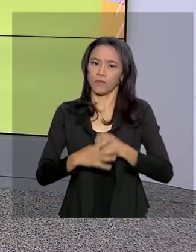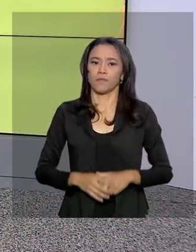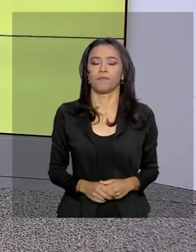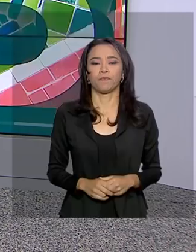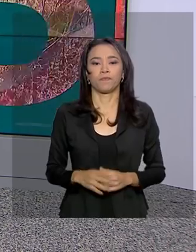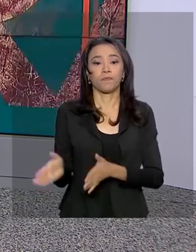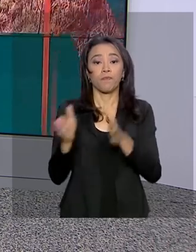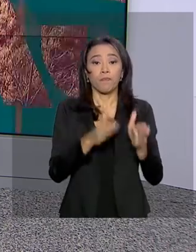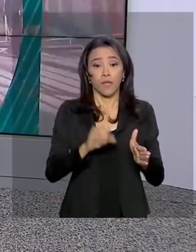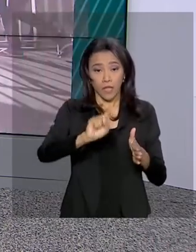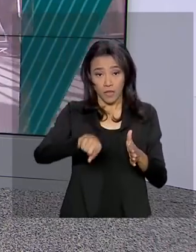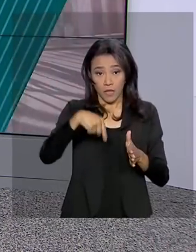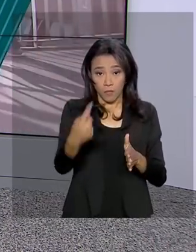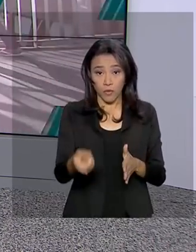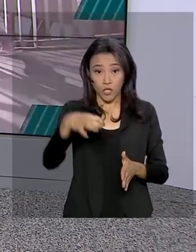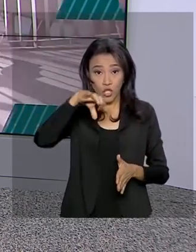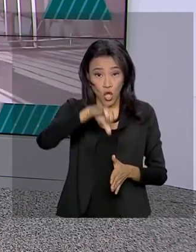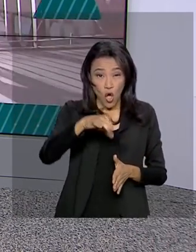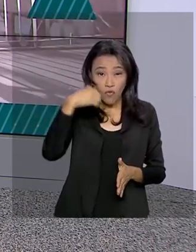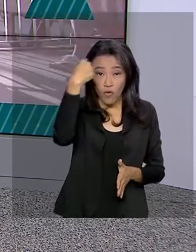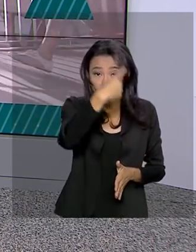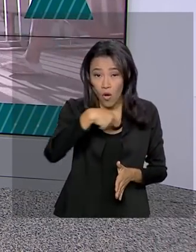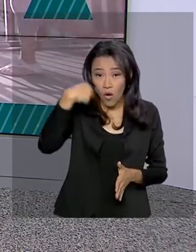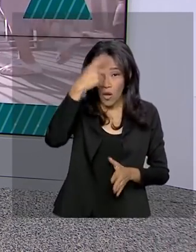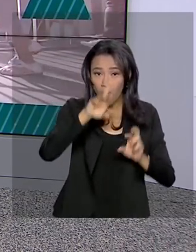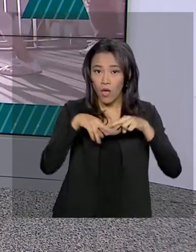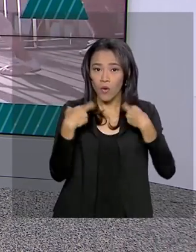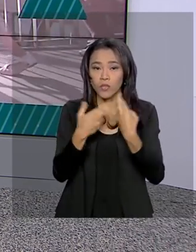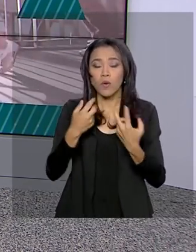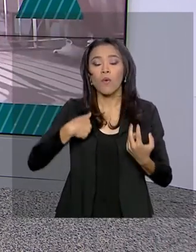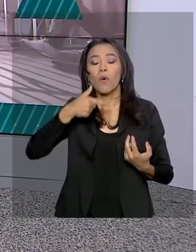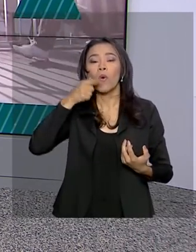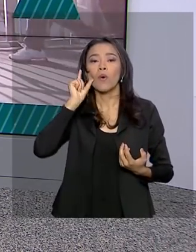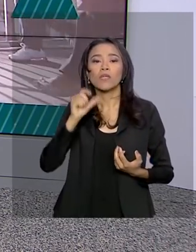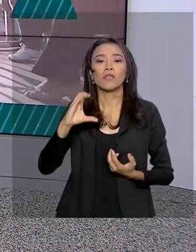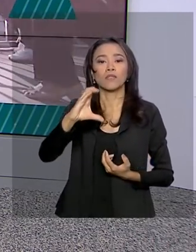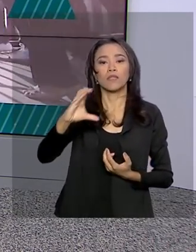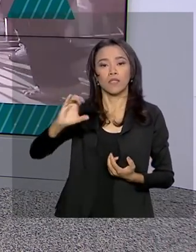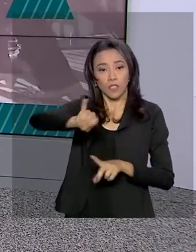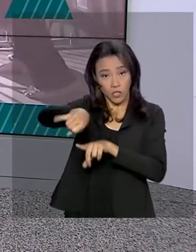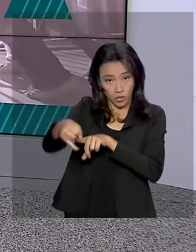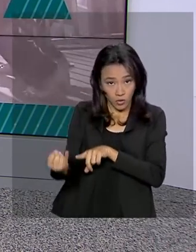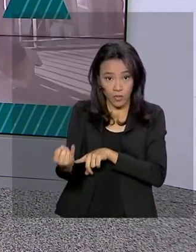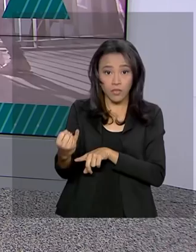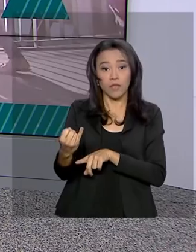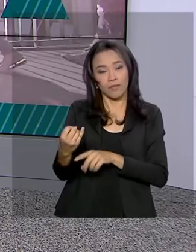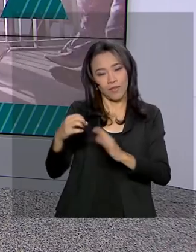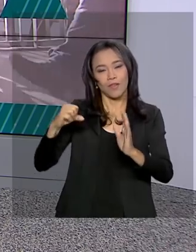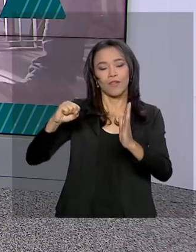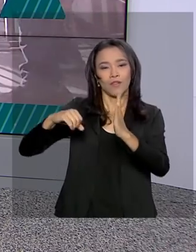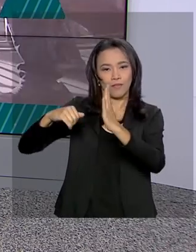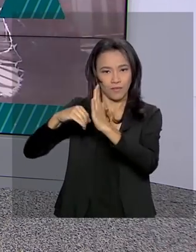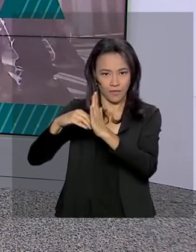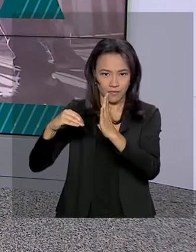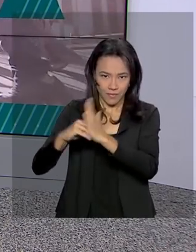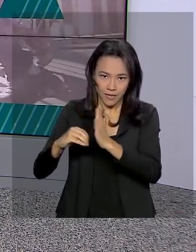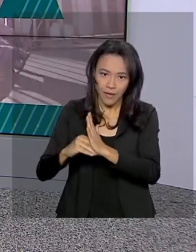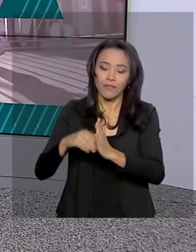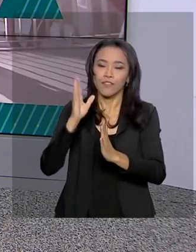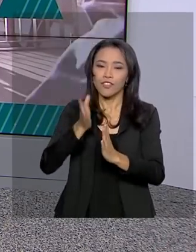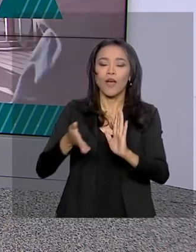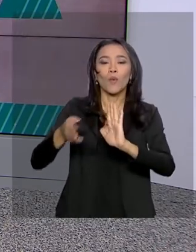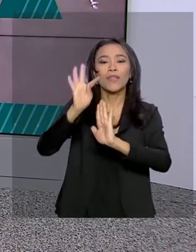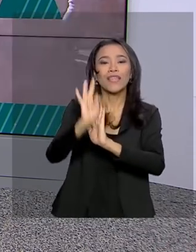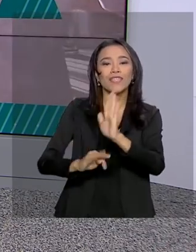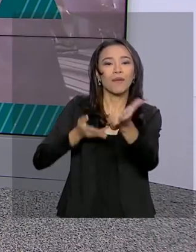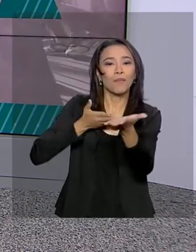Depois de mais de 9 horas de reunião ontem, Comissão de Constituição e Justiça do Senado aprovou o texto base da proposta que altera